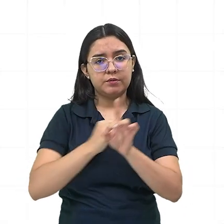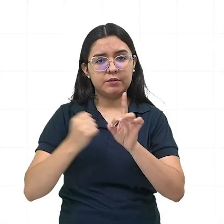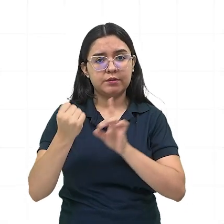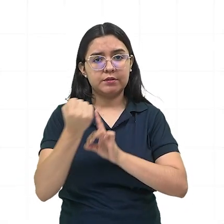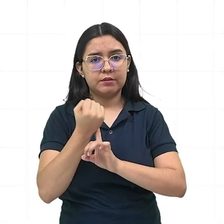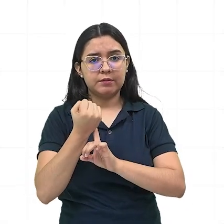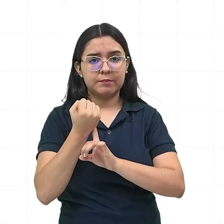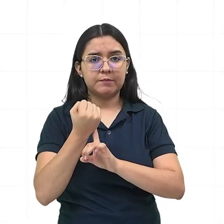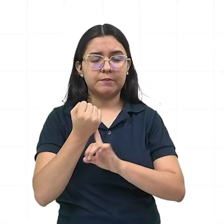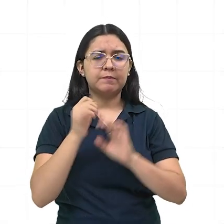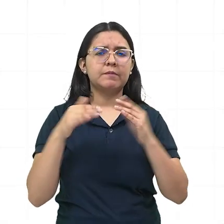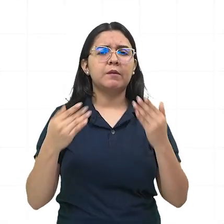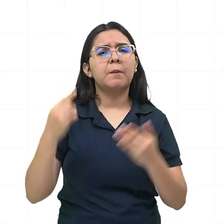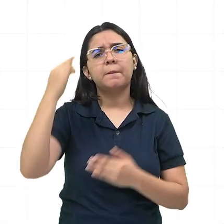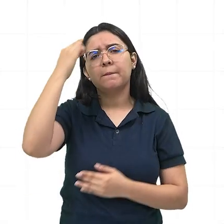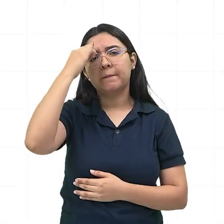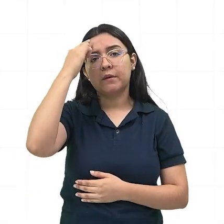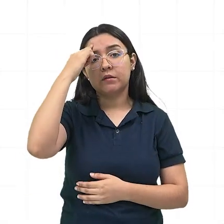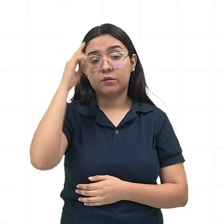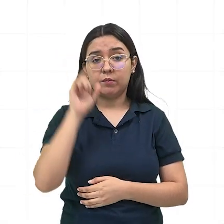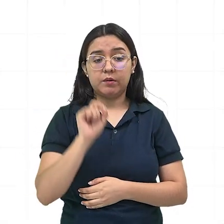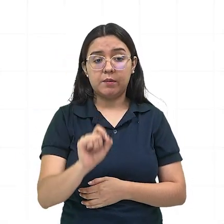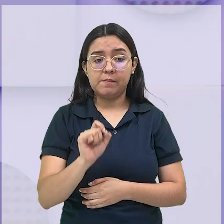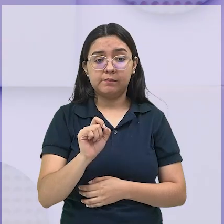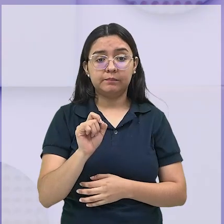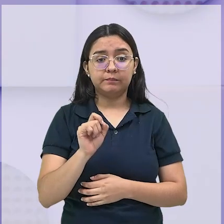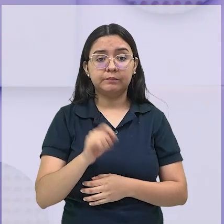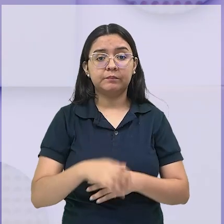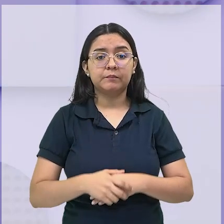aqui, para pensar numa coisa aqui comigo, por favor.